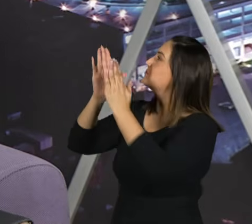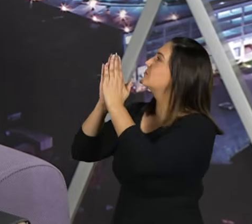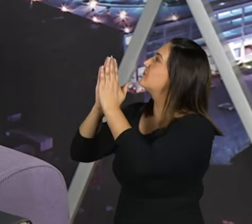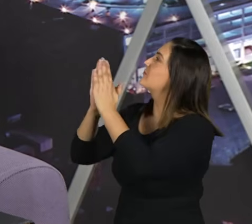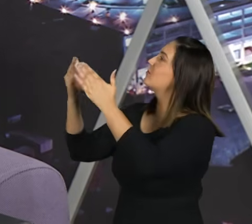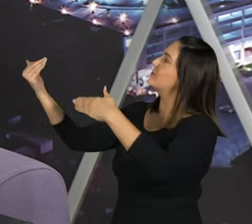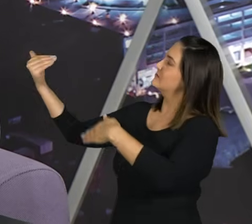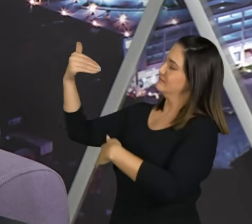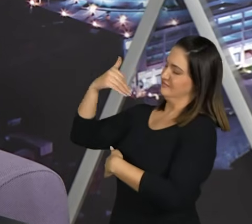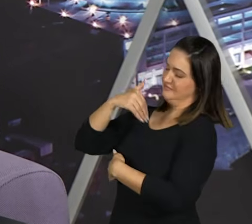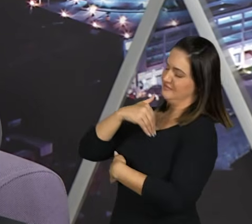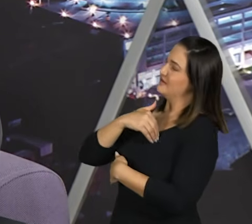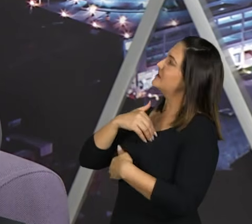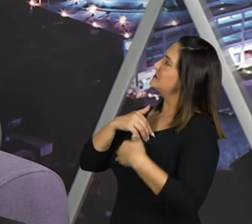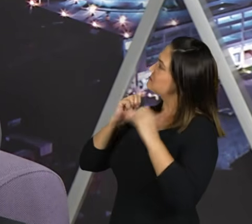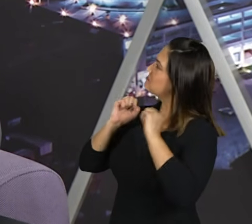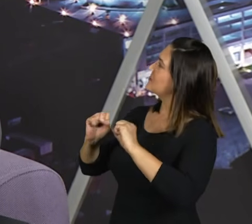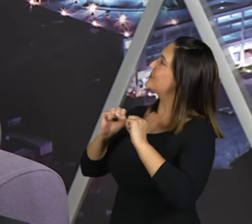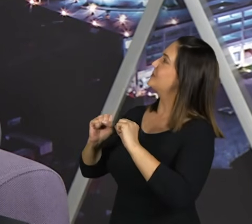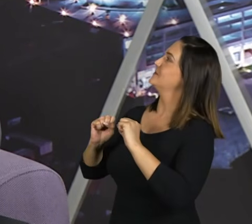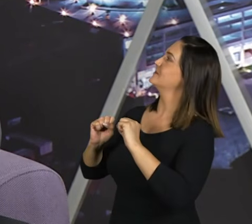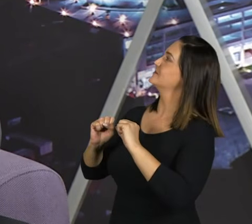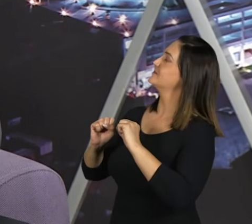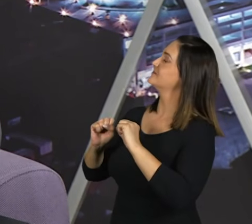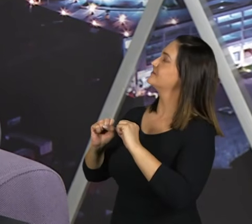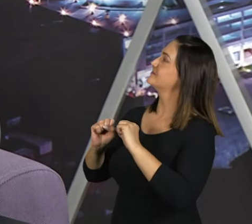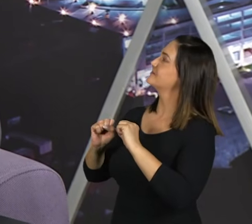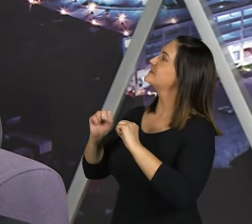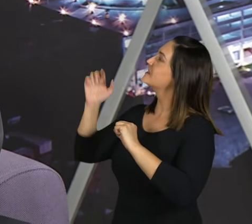Senhor, entra no meu coração.